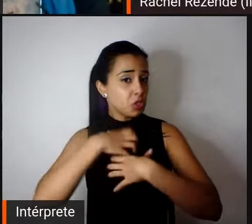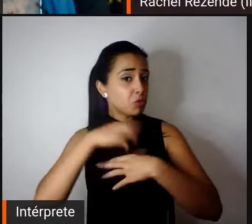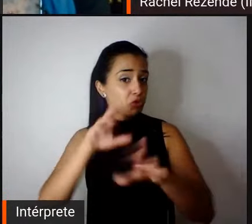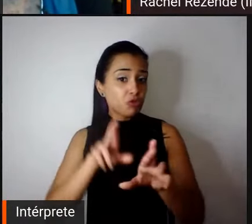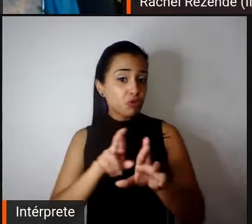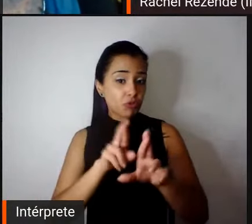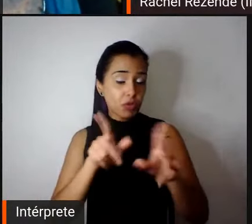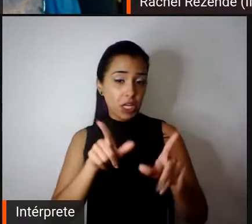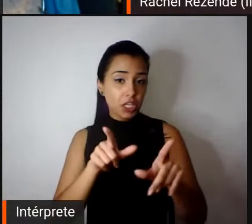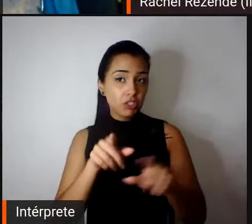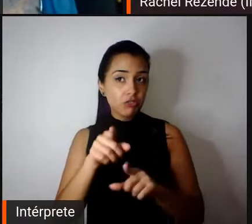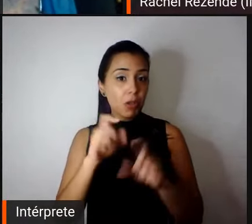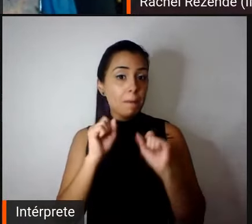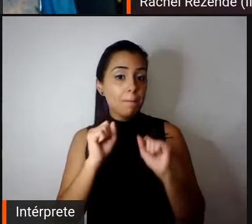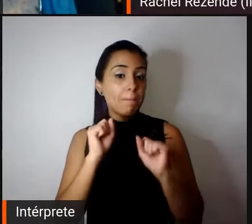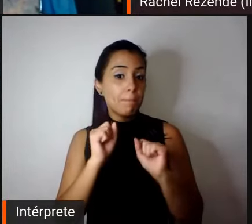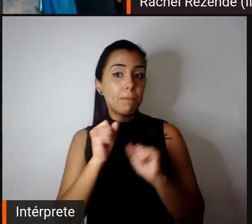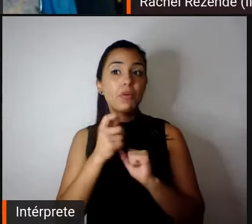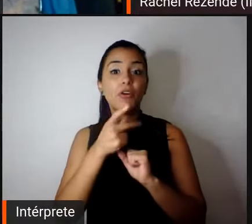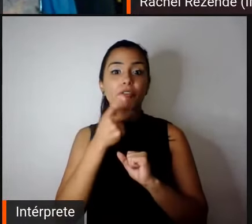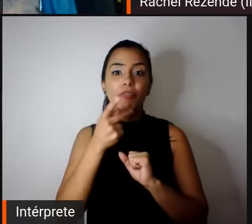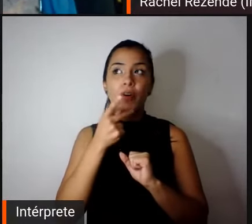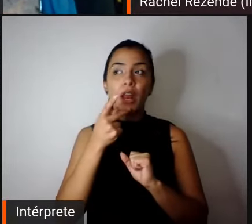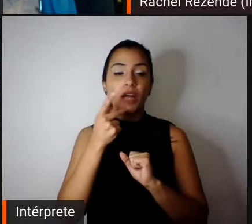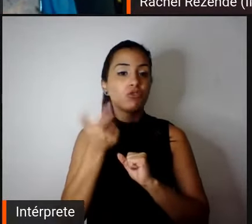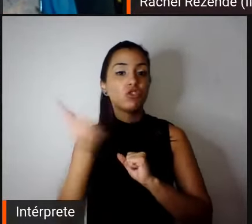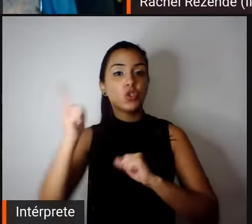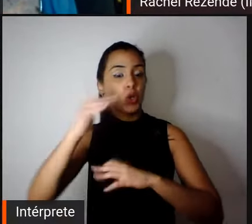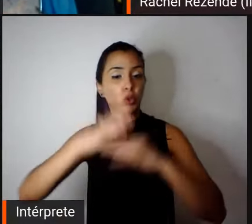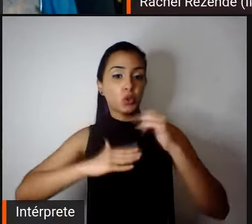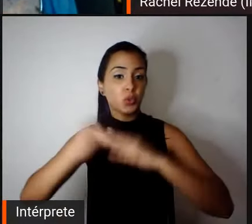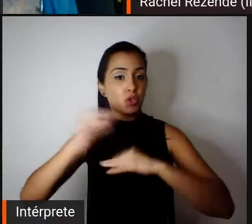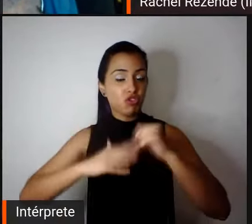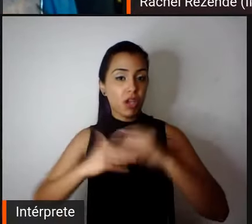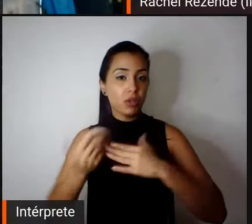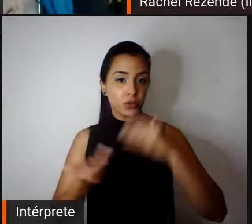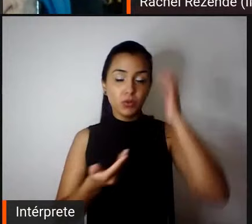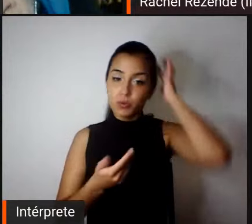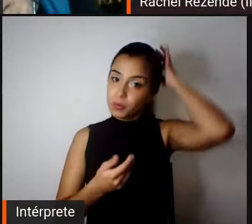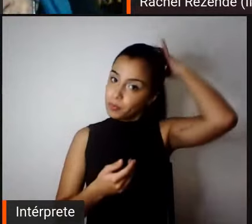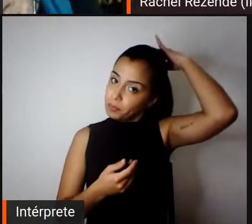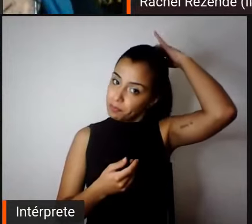falar isso pode dar um gancho para depois falar de outros projetos seus para frente.